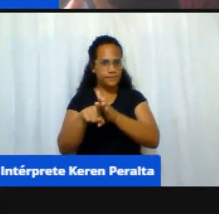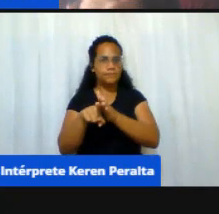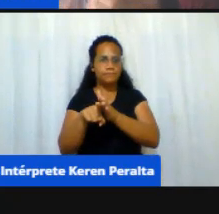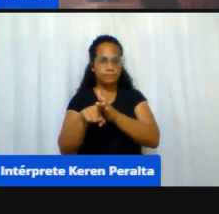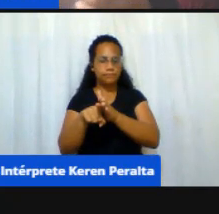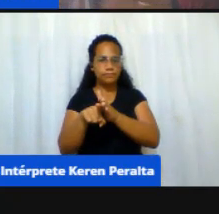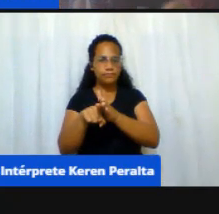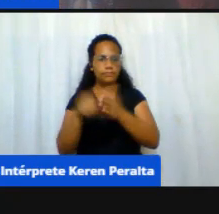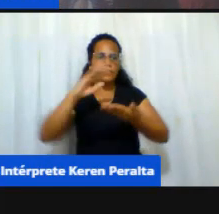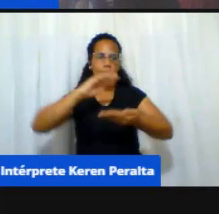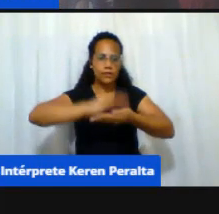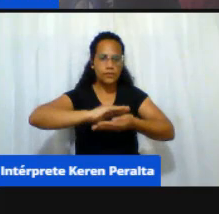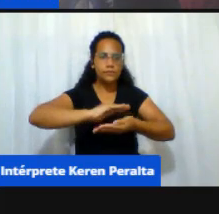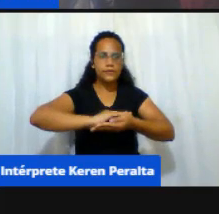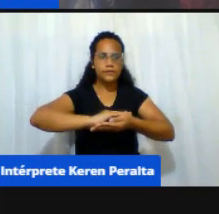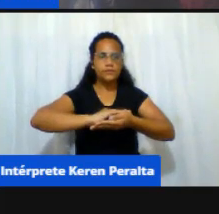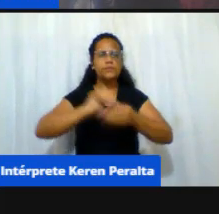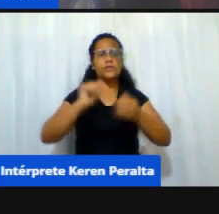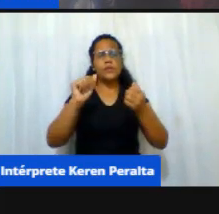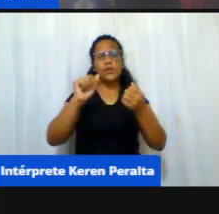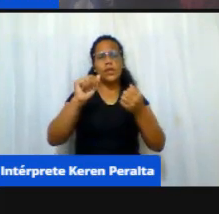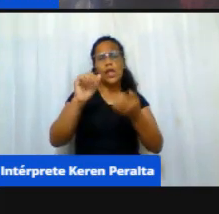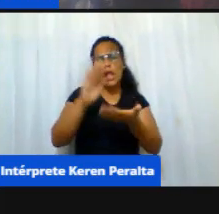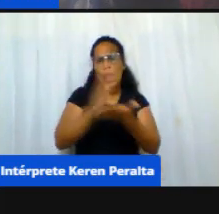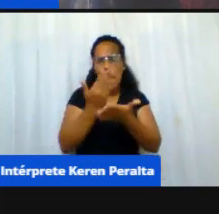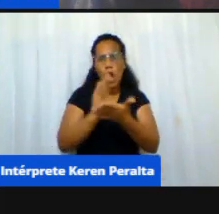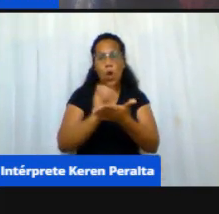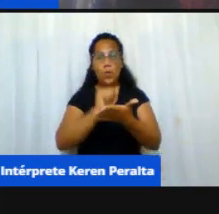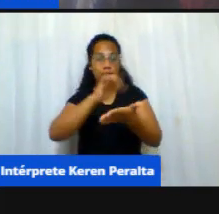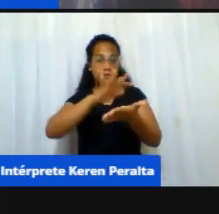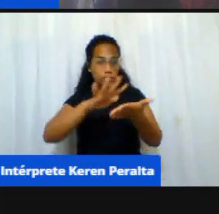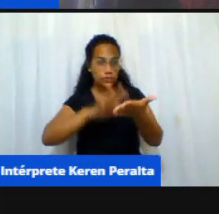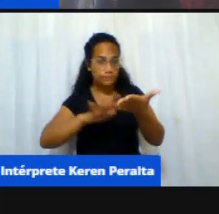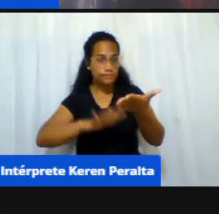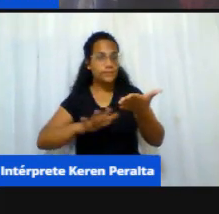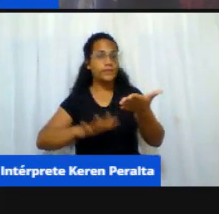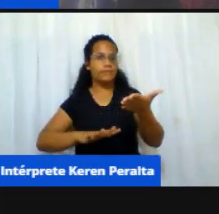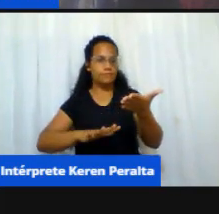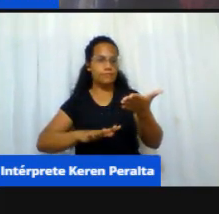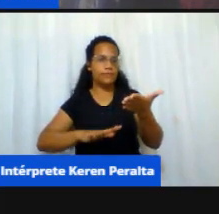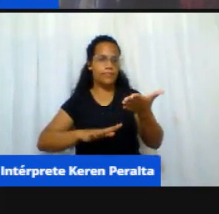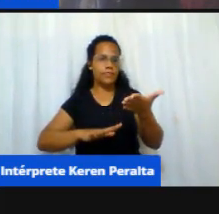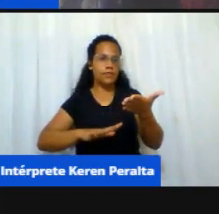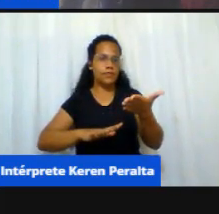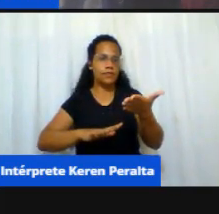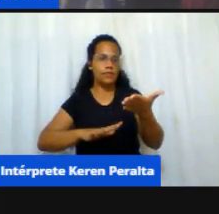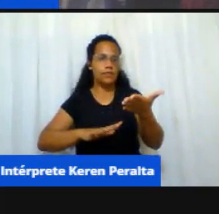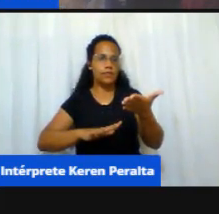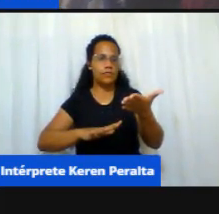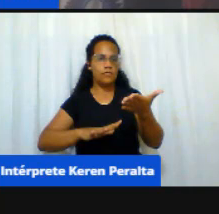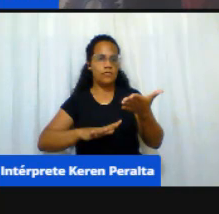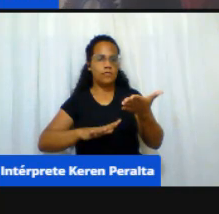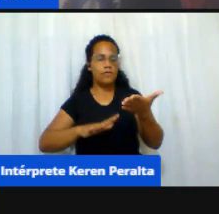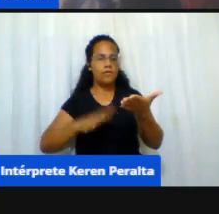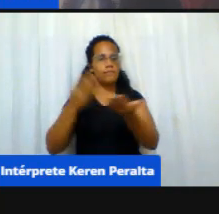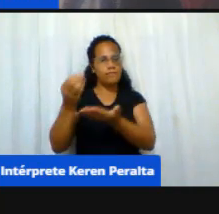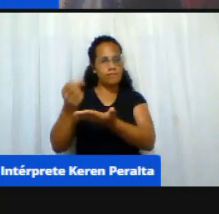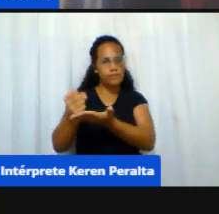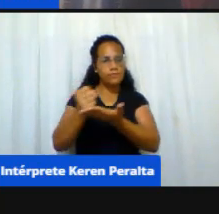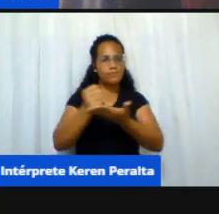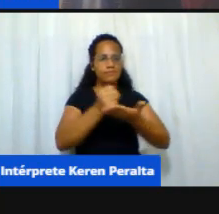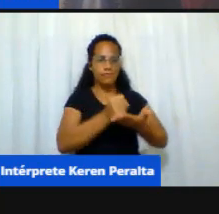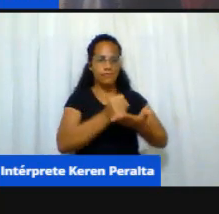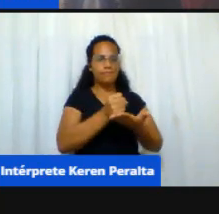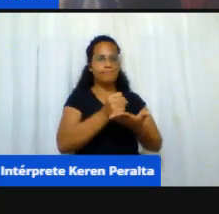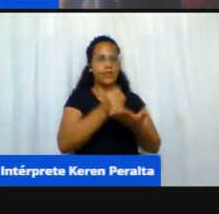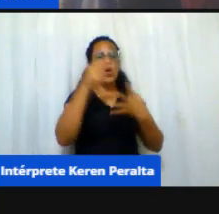alguns exercícios, eles vêm mais ao molde de questão ao invés do molde de item, né,